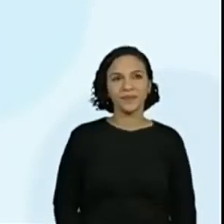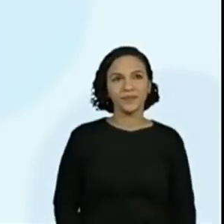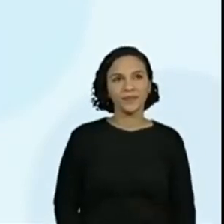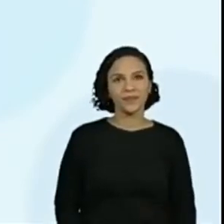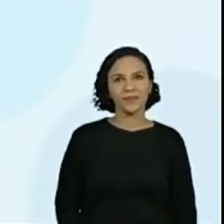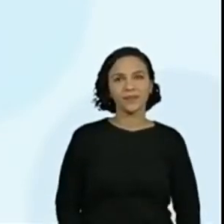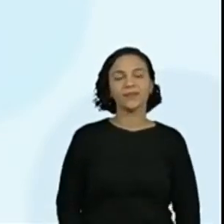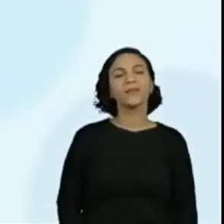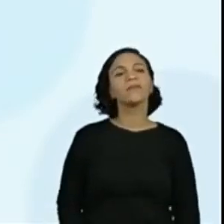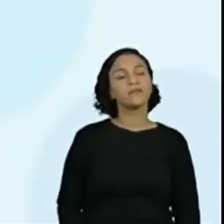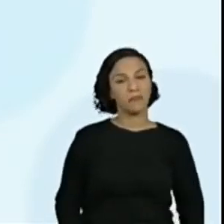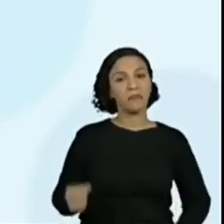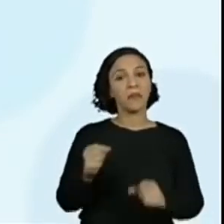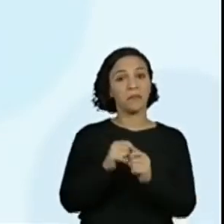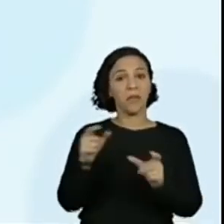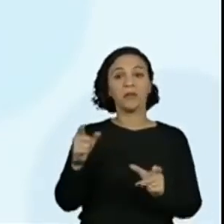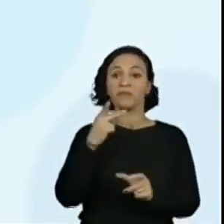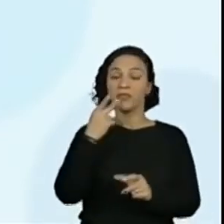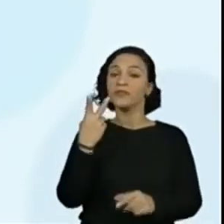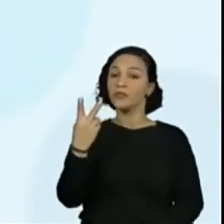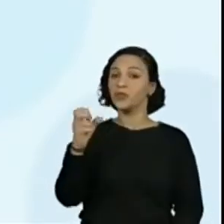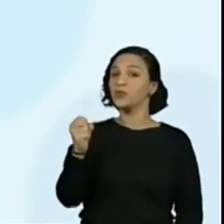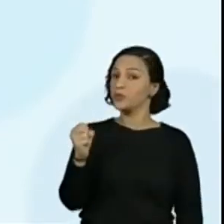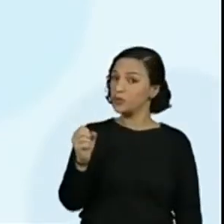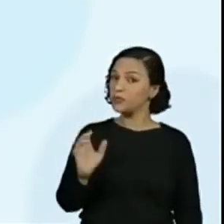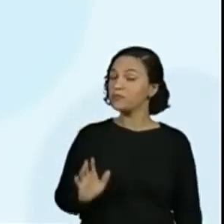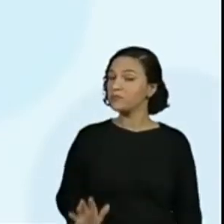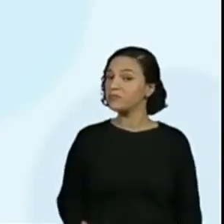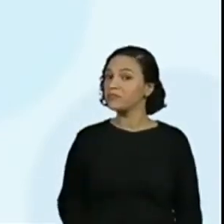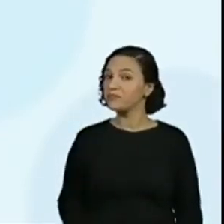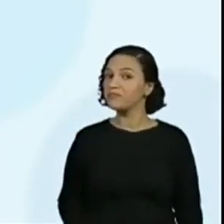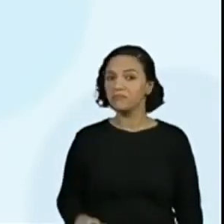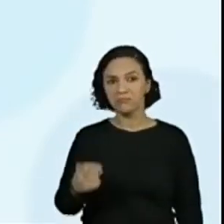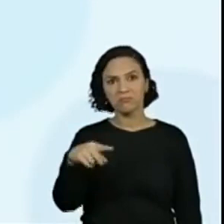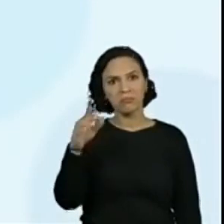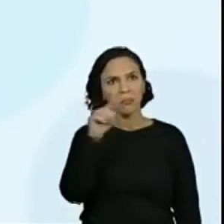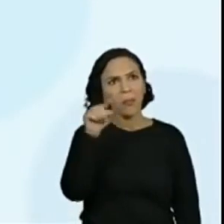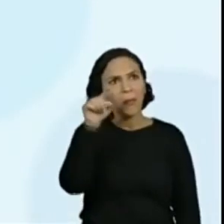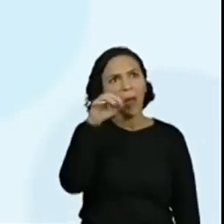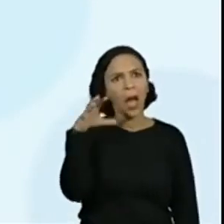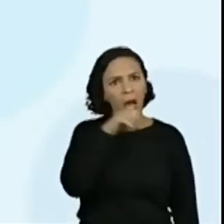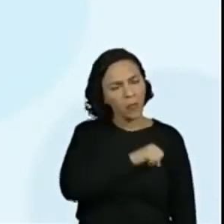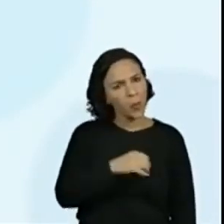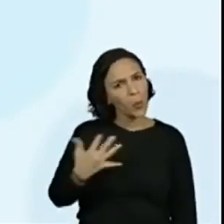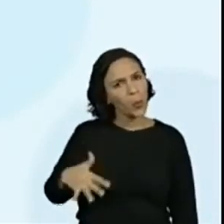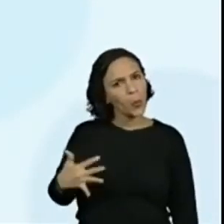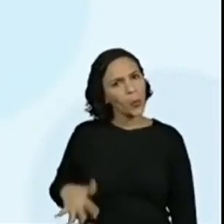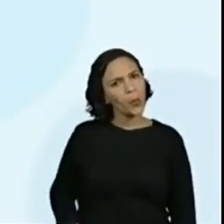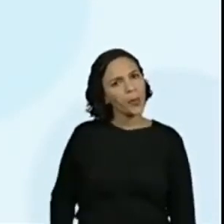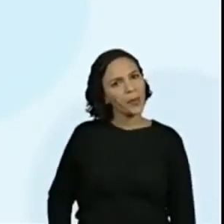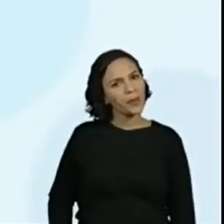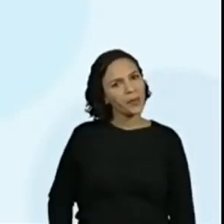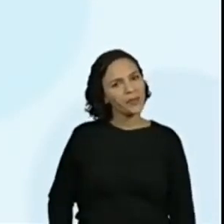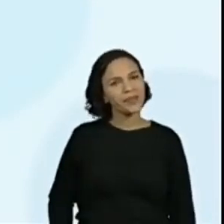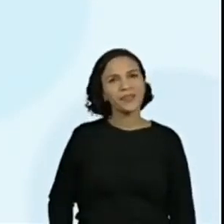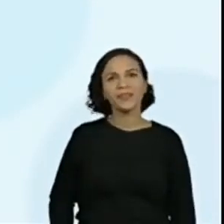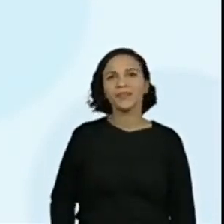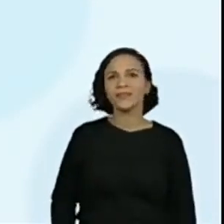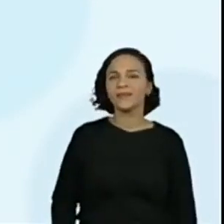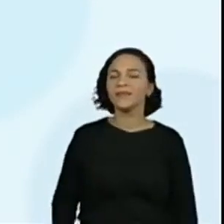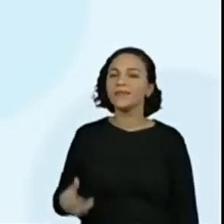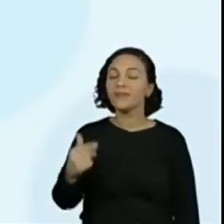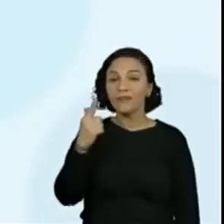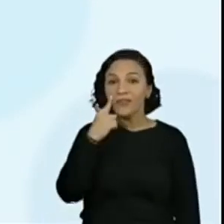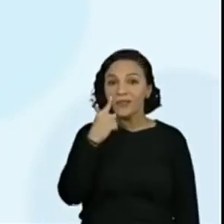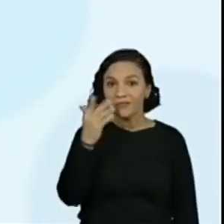lá, 28, 28. Olha o pessoal aí, craque, hein? Rapidinho. Craque. Aqui, igual